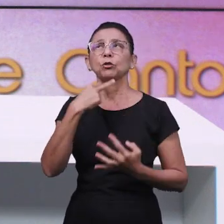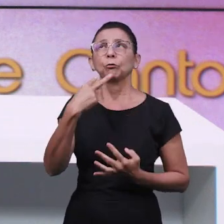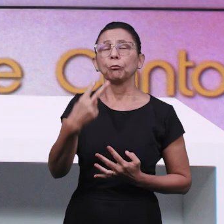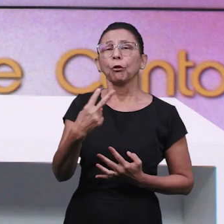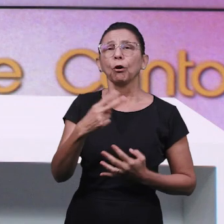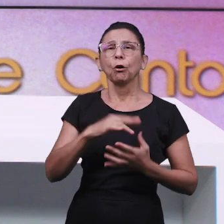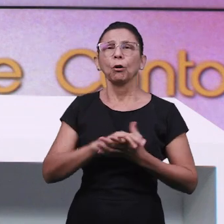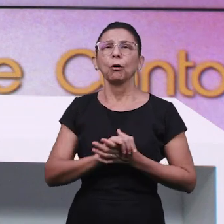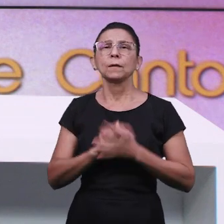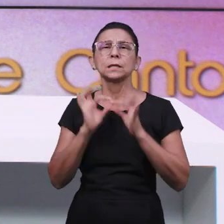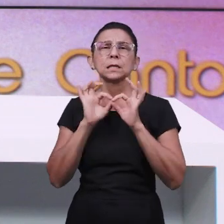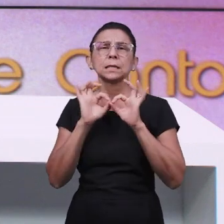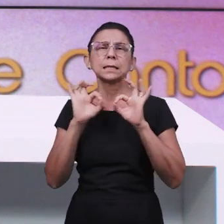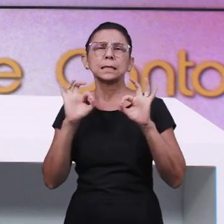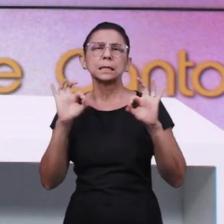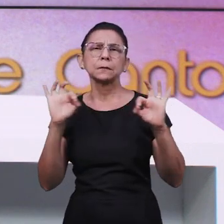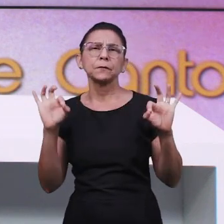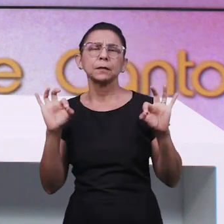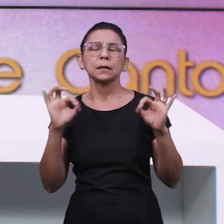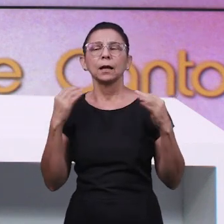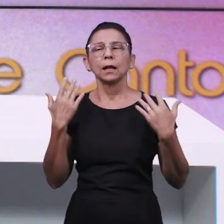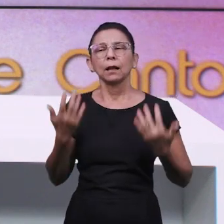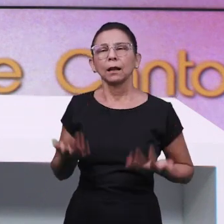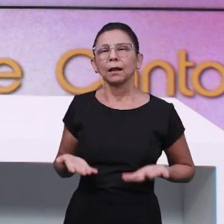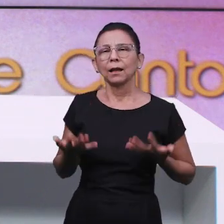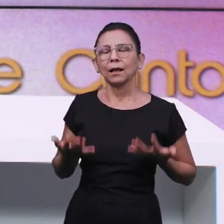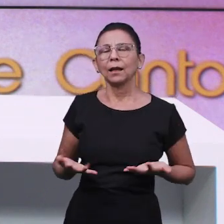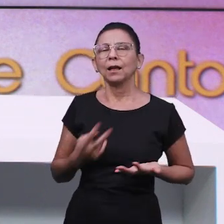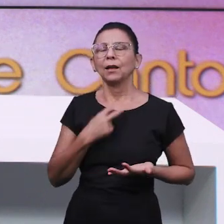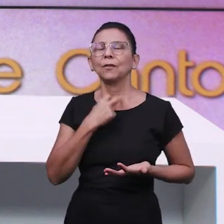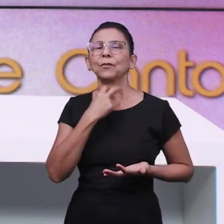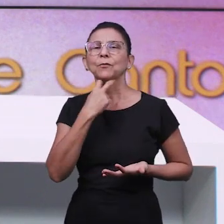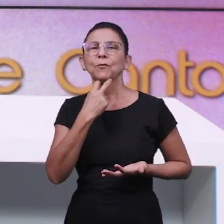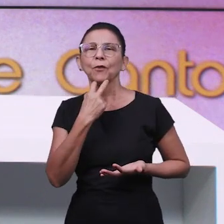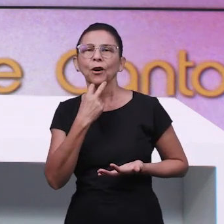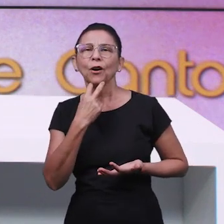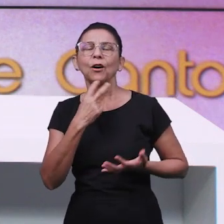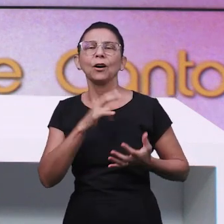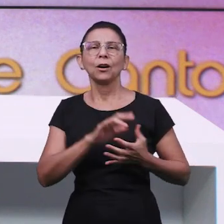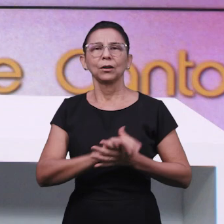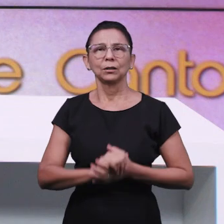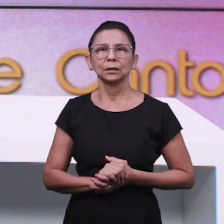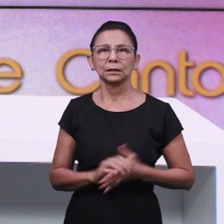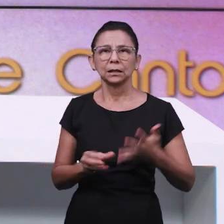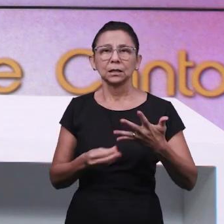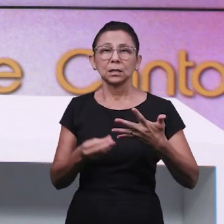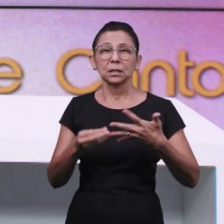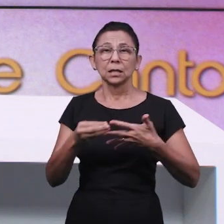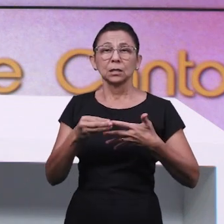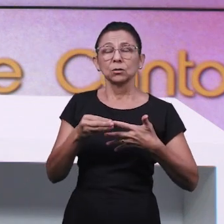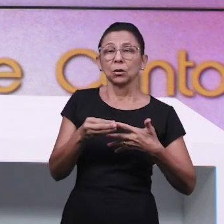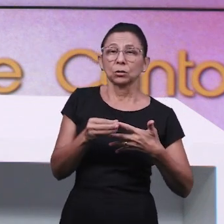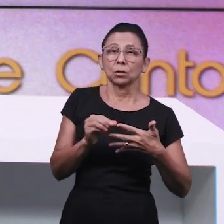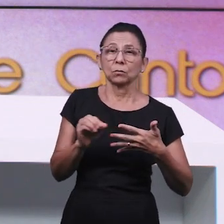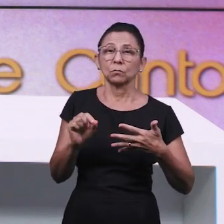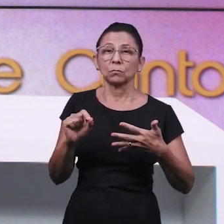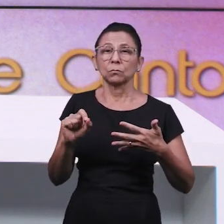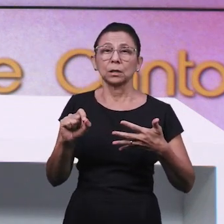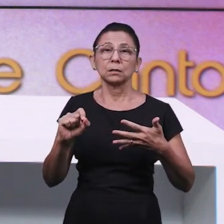mais leve seja produzida, ou então as notas graves. Nós